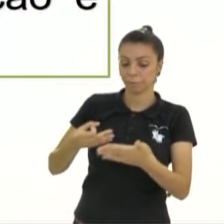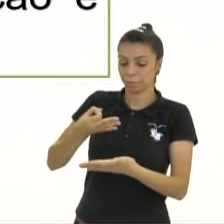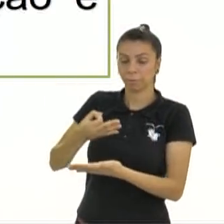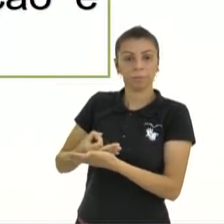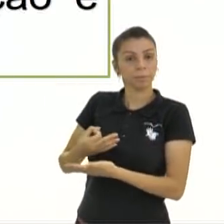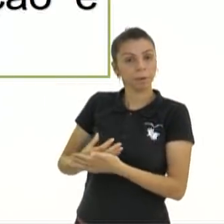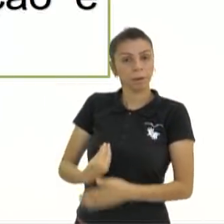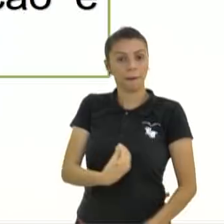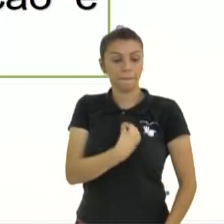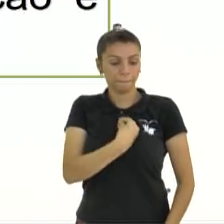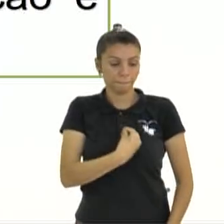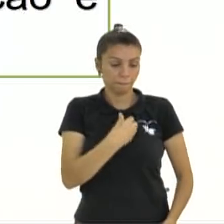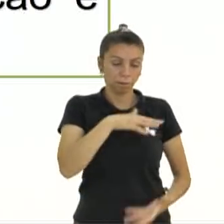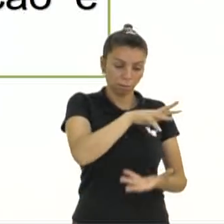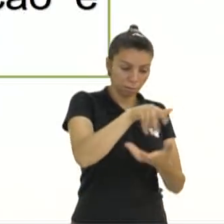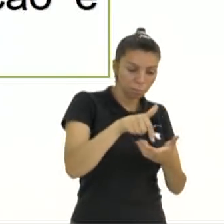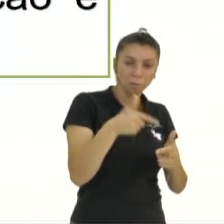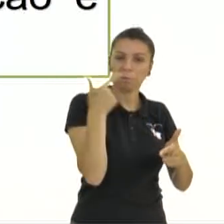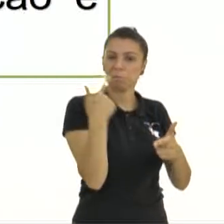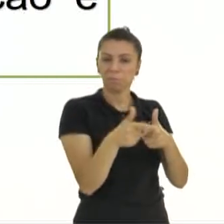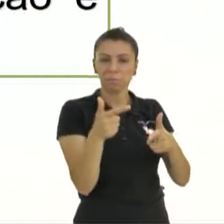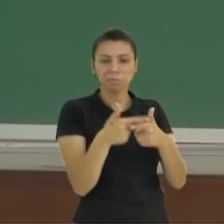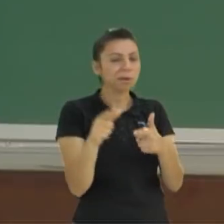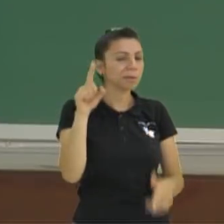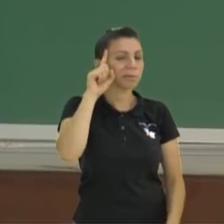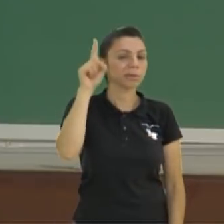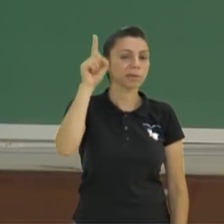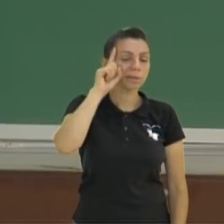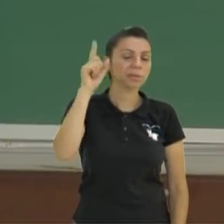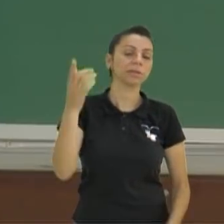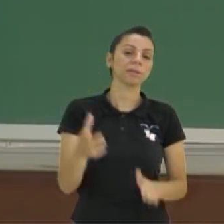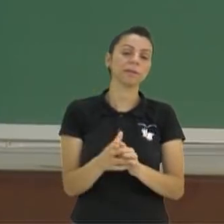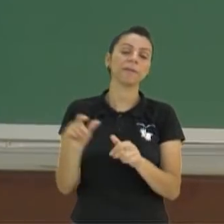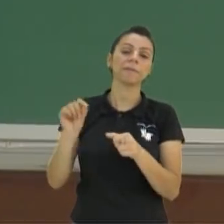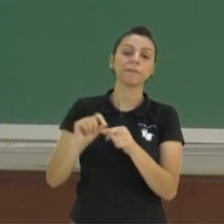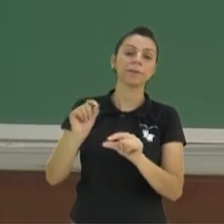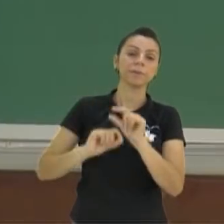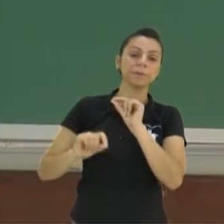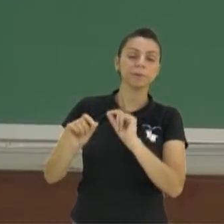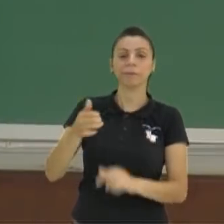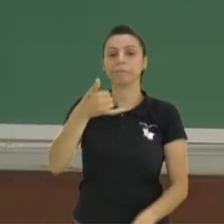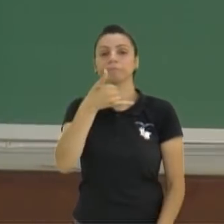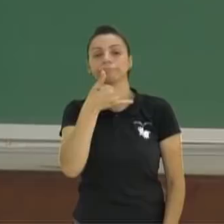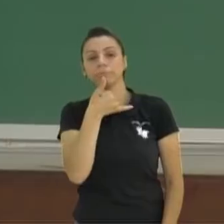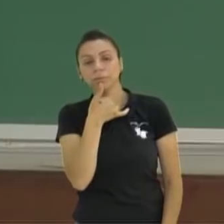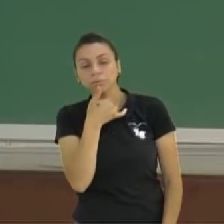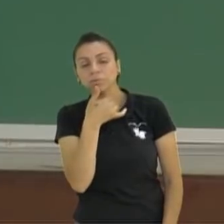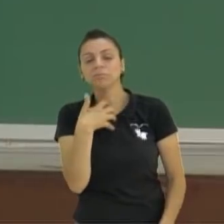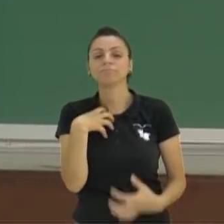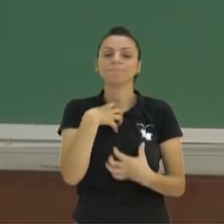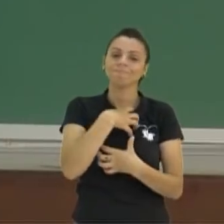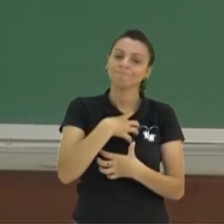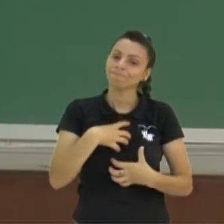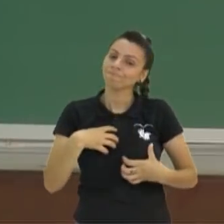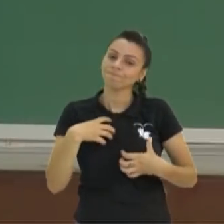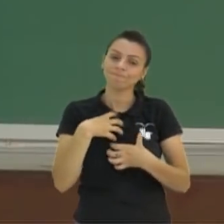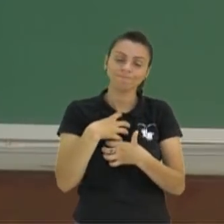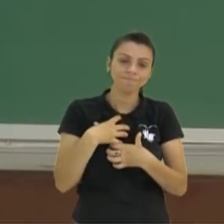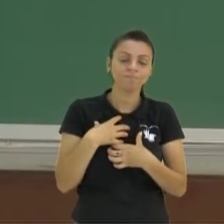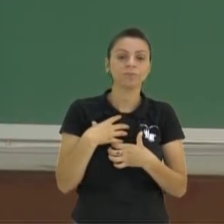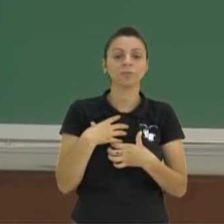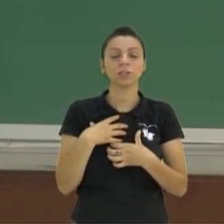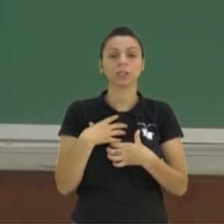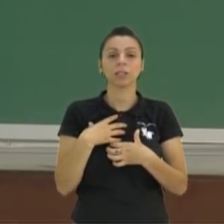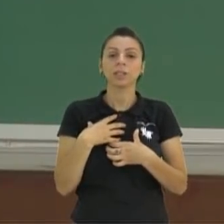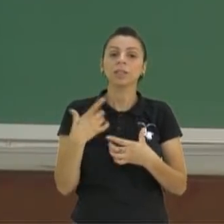nossa vida mundana, os problemas do dia a dia, fazem com que a gente fique triste, infeliz e se separe da